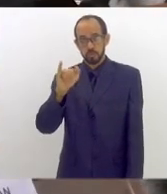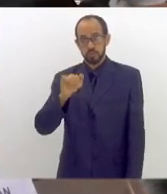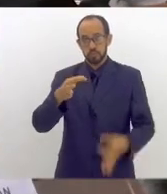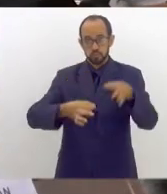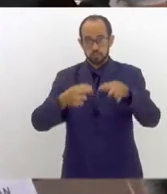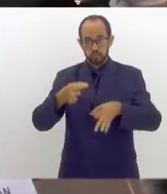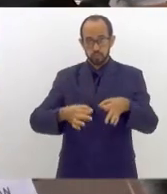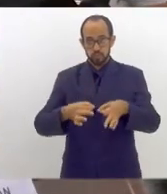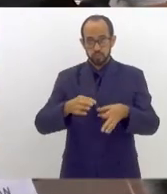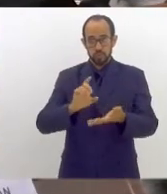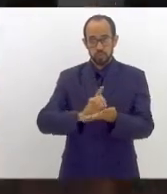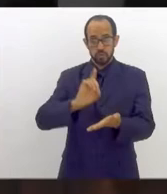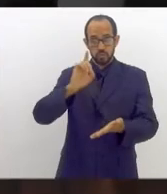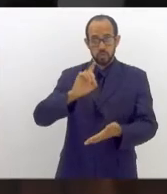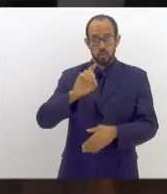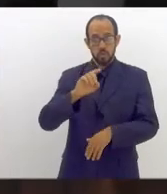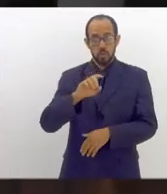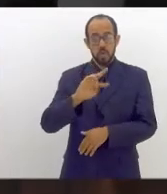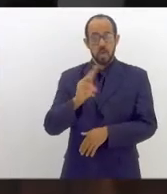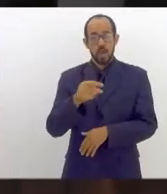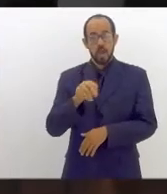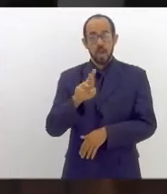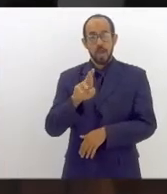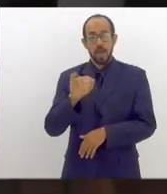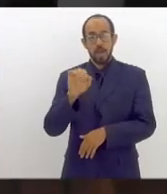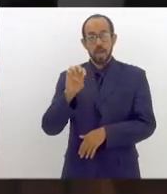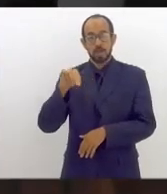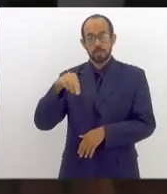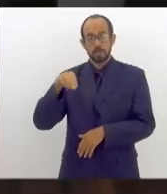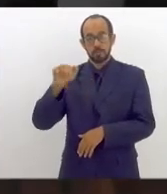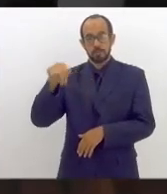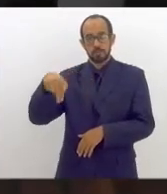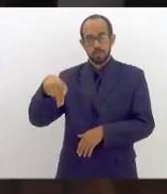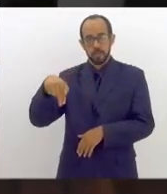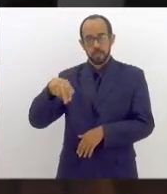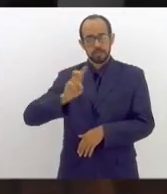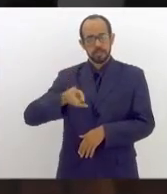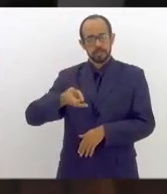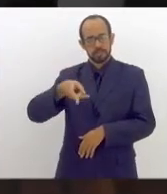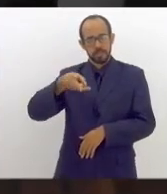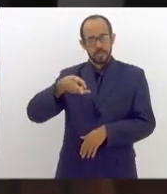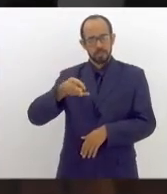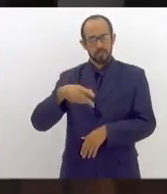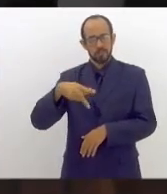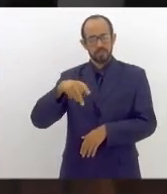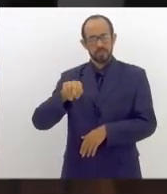Dr hariman nosso sempre procurador da Assembleia